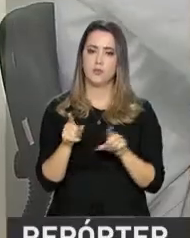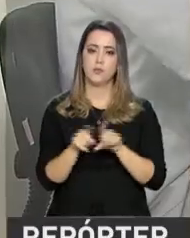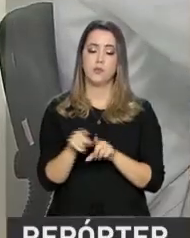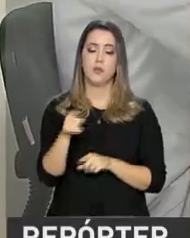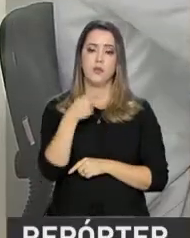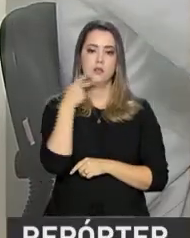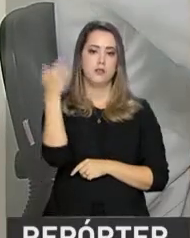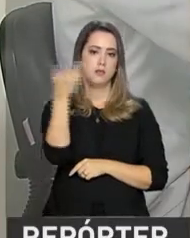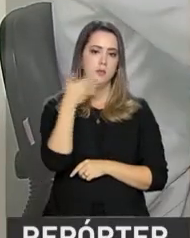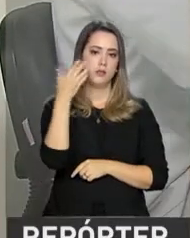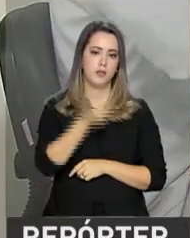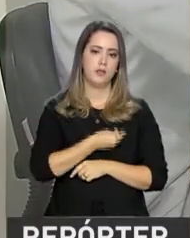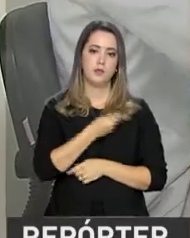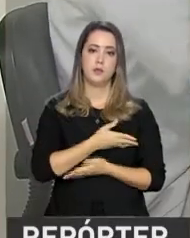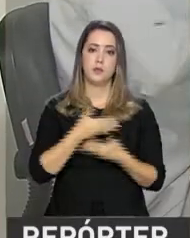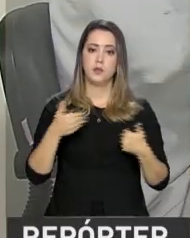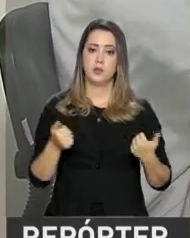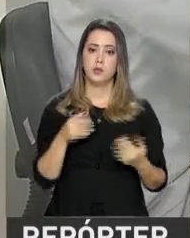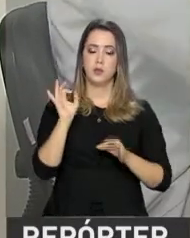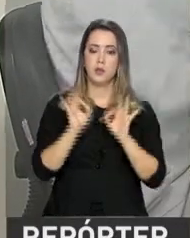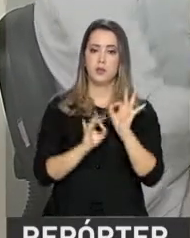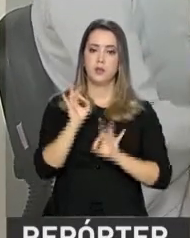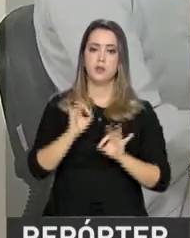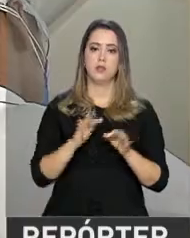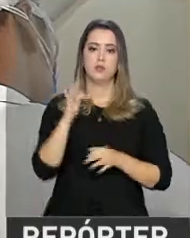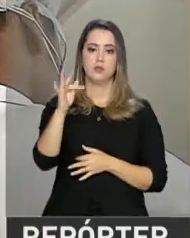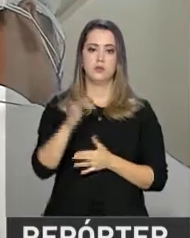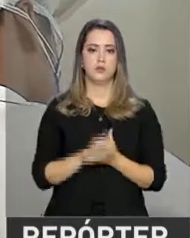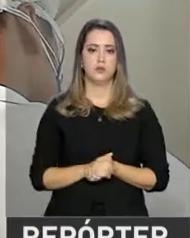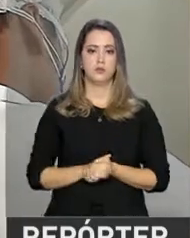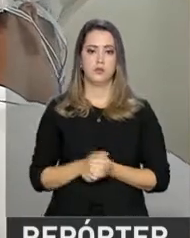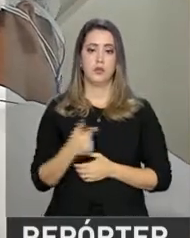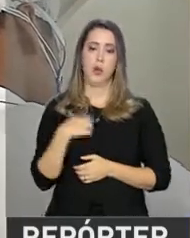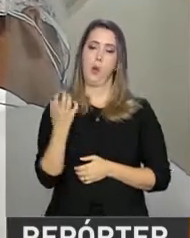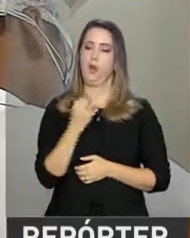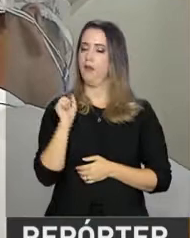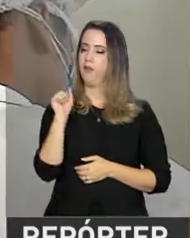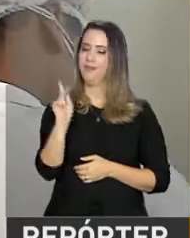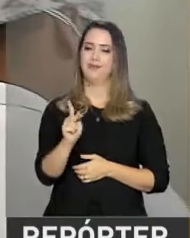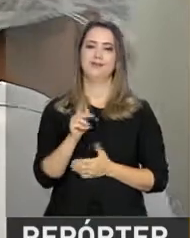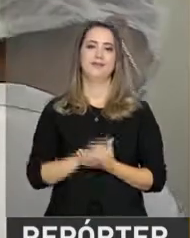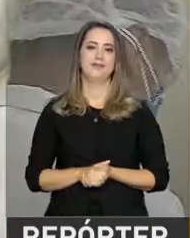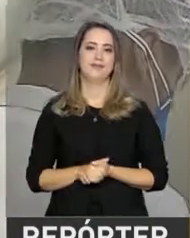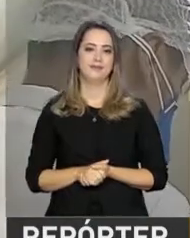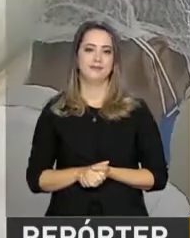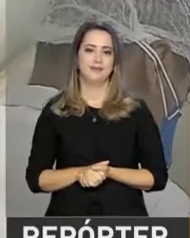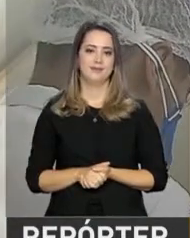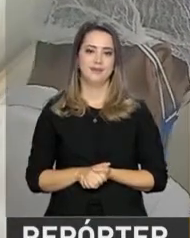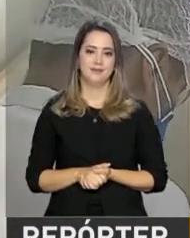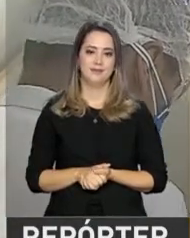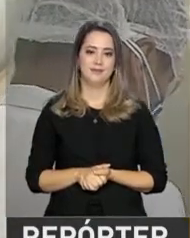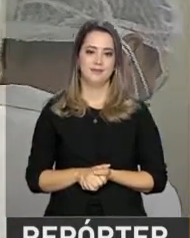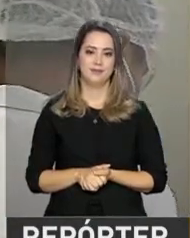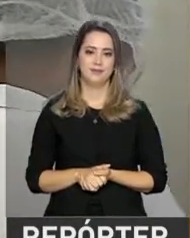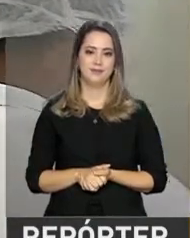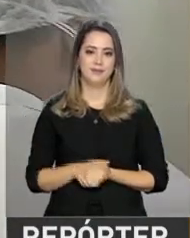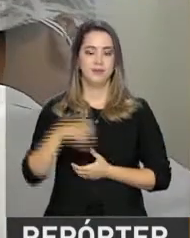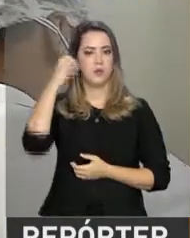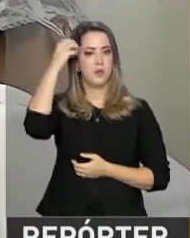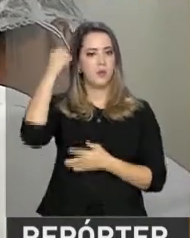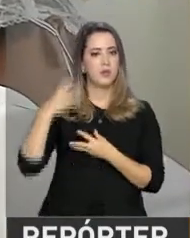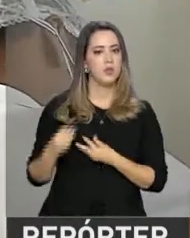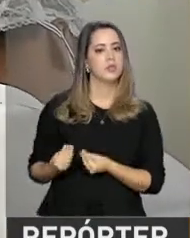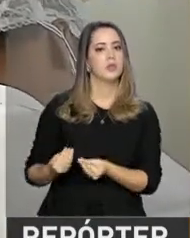ele conta que a vida está melhor e planeja o futuro me aposentar e viajar